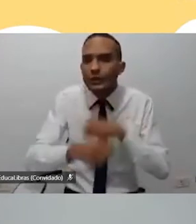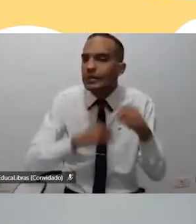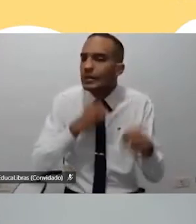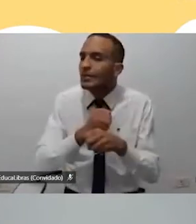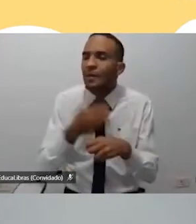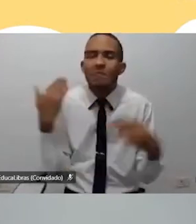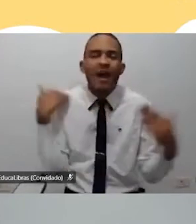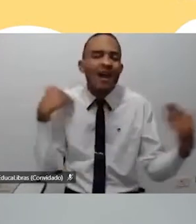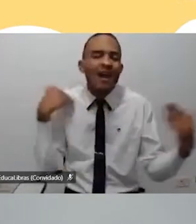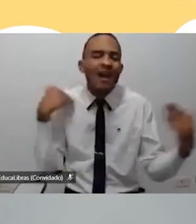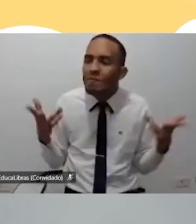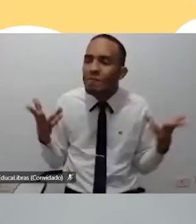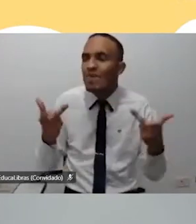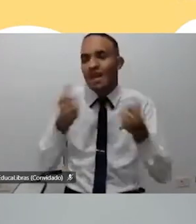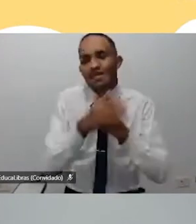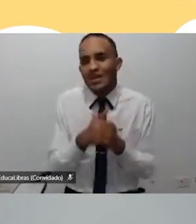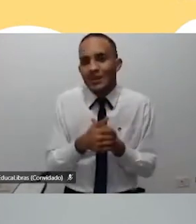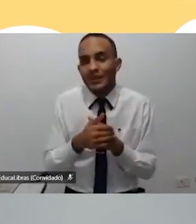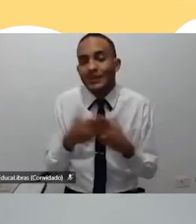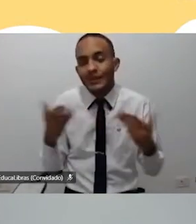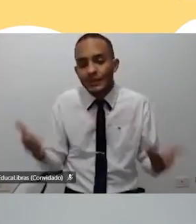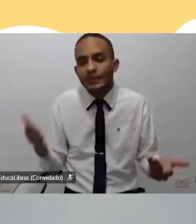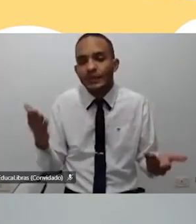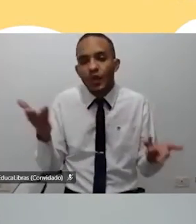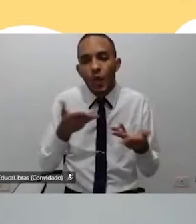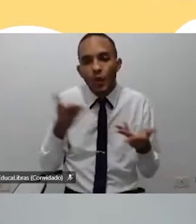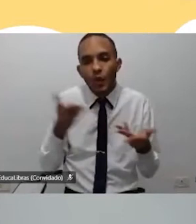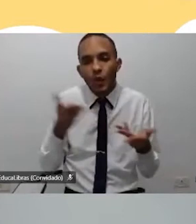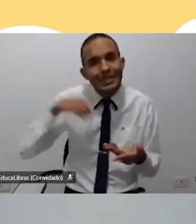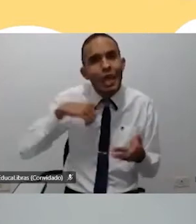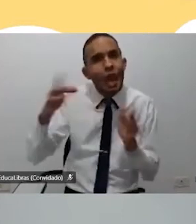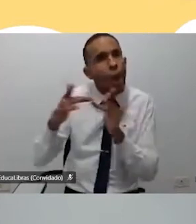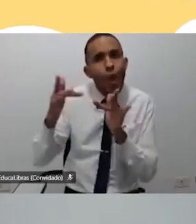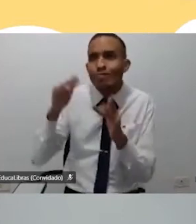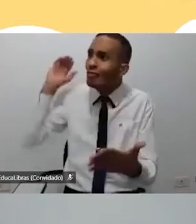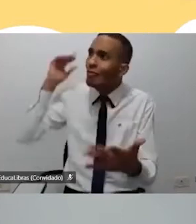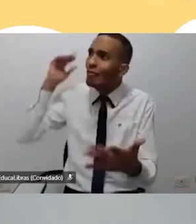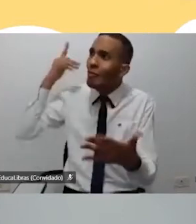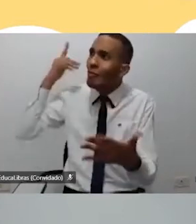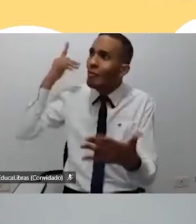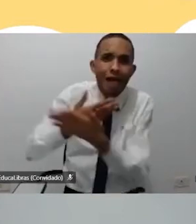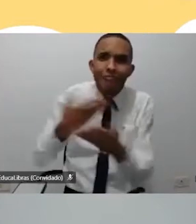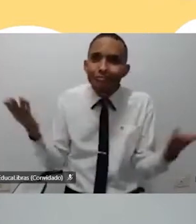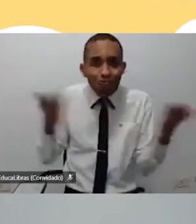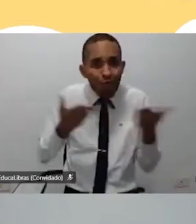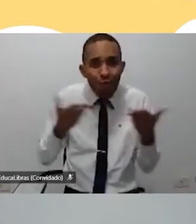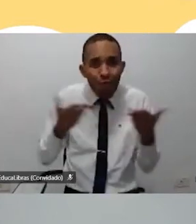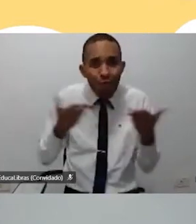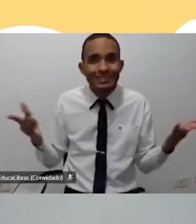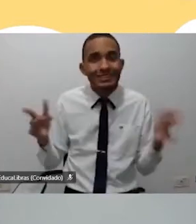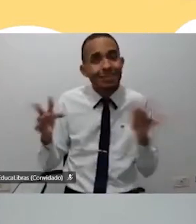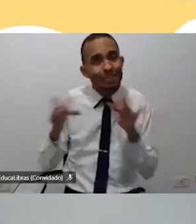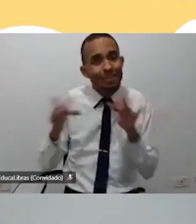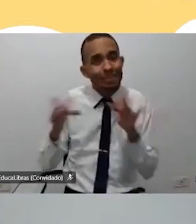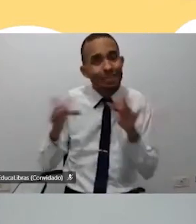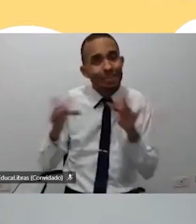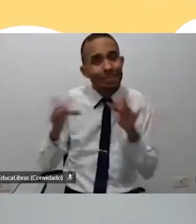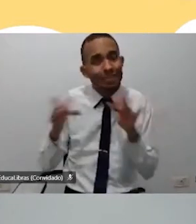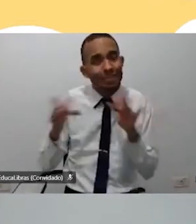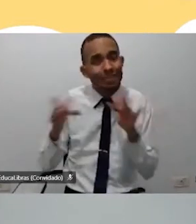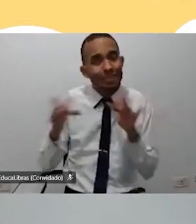nosso passeio, a gente conseguiu ser super formais nos níveis e hoje em dia a gente tem contato até hoje. Isso é muito legal, ver que essa diferença,